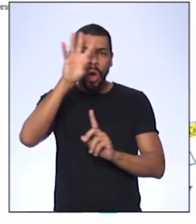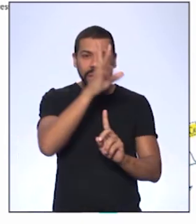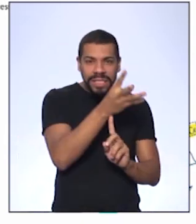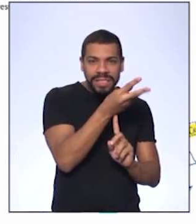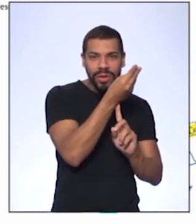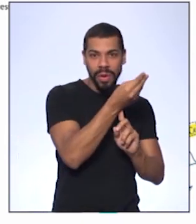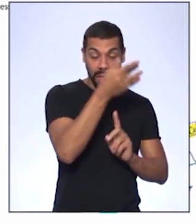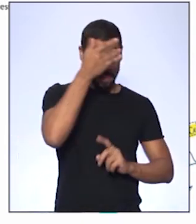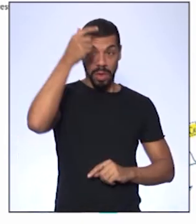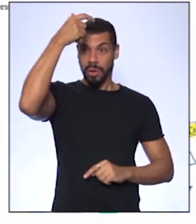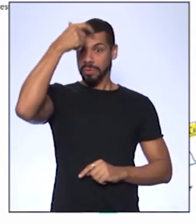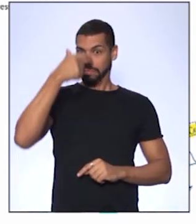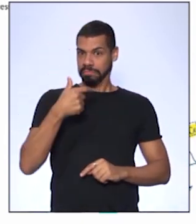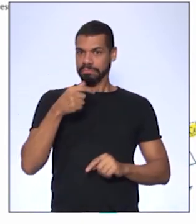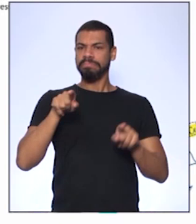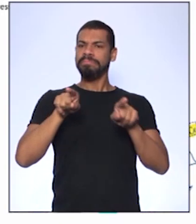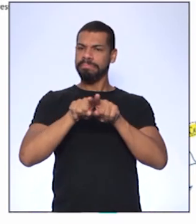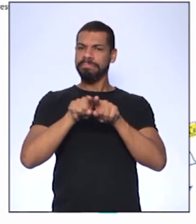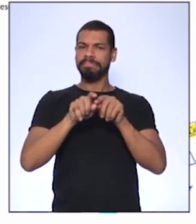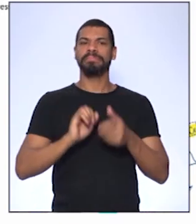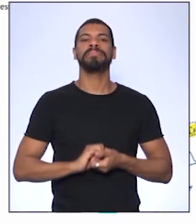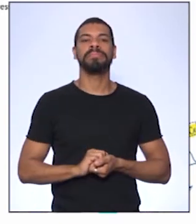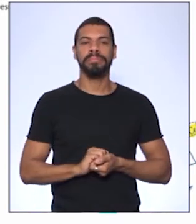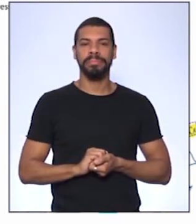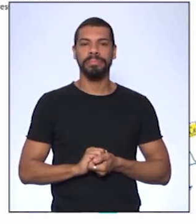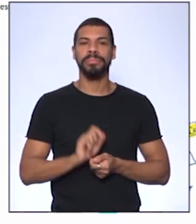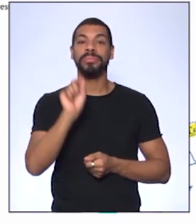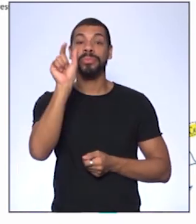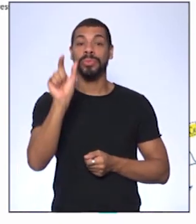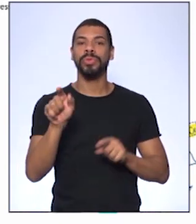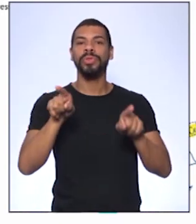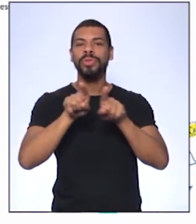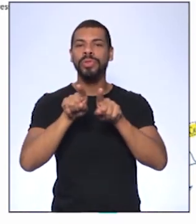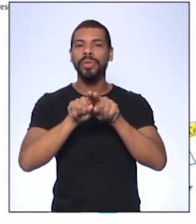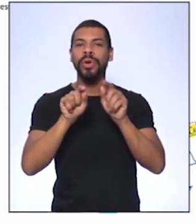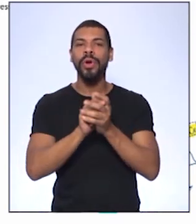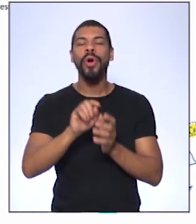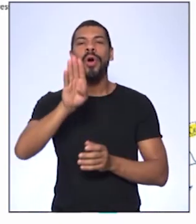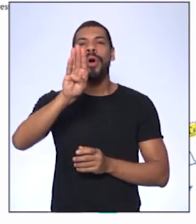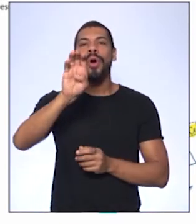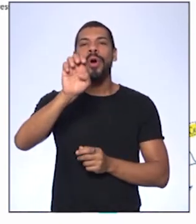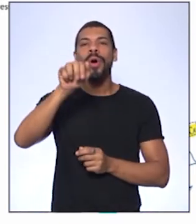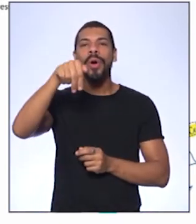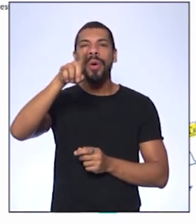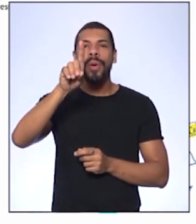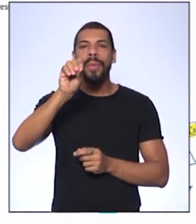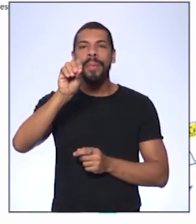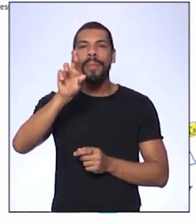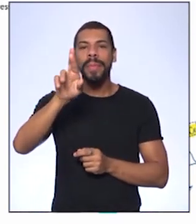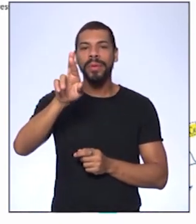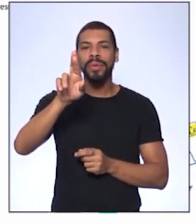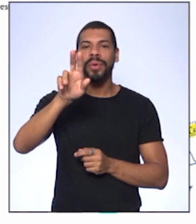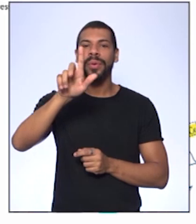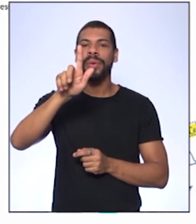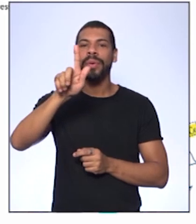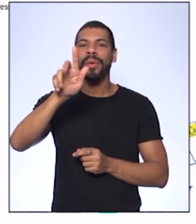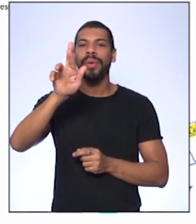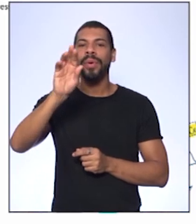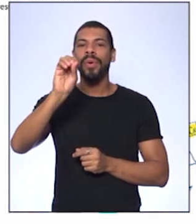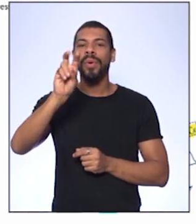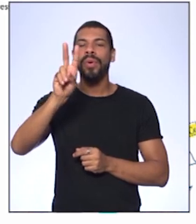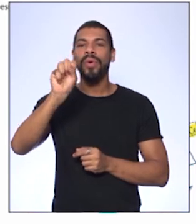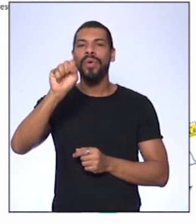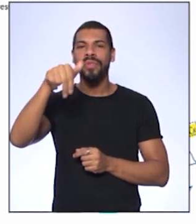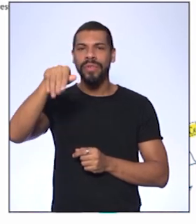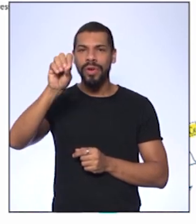historiador da arte, o Bendor Grosvenor, nome difícil, o sucesso das